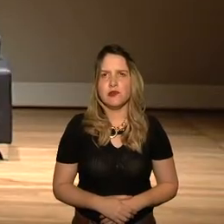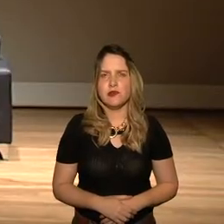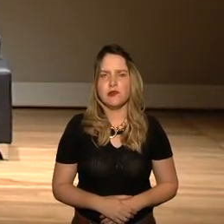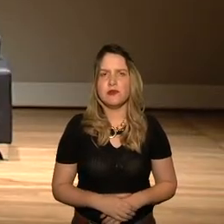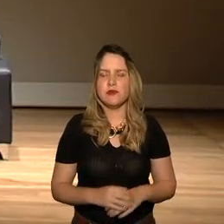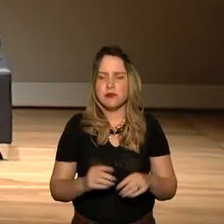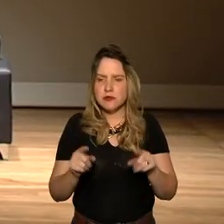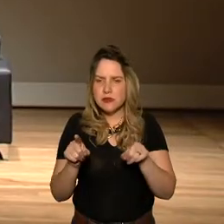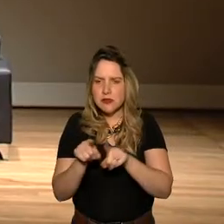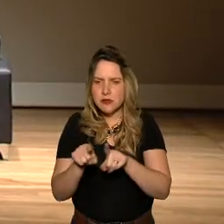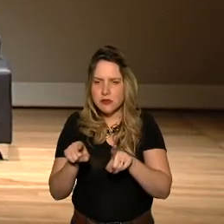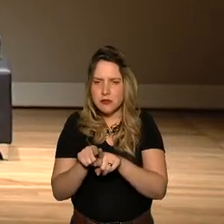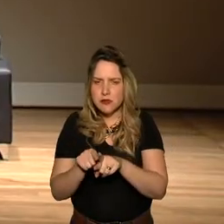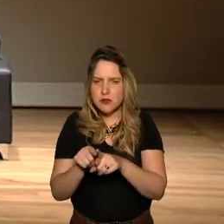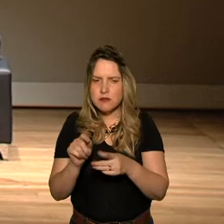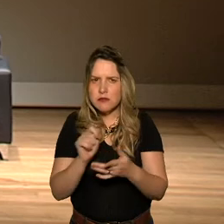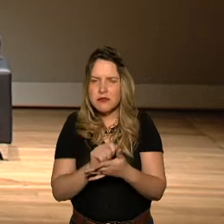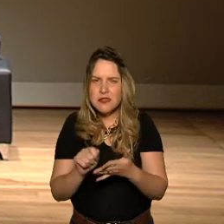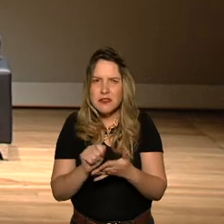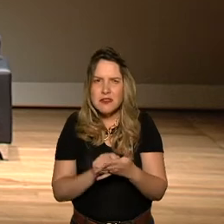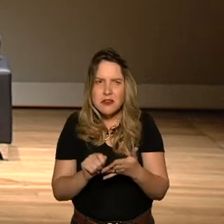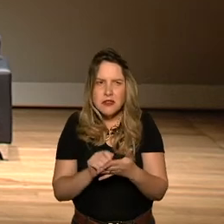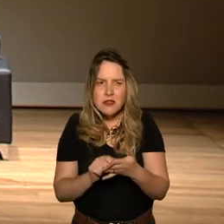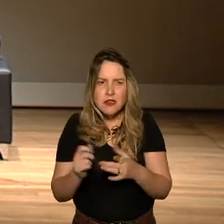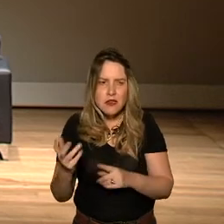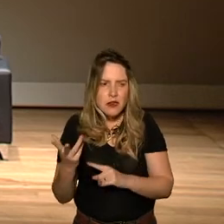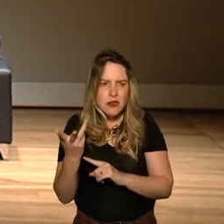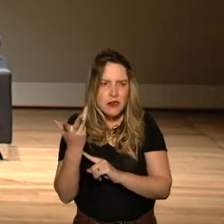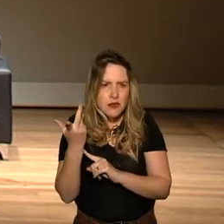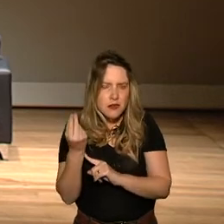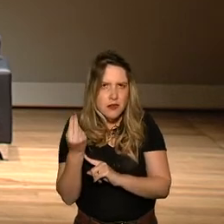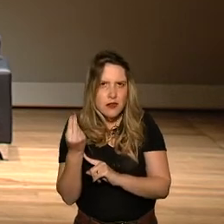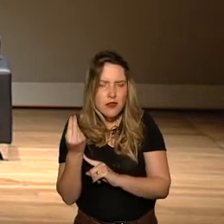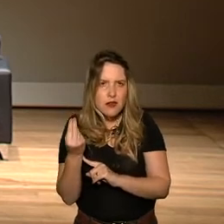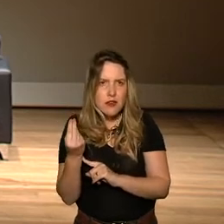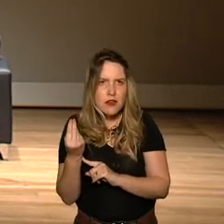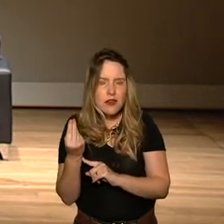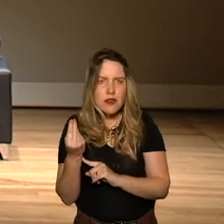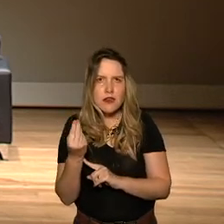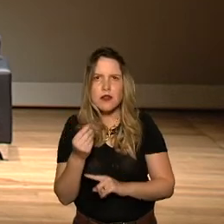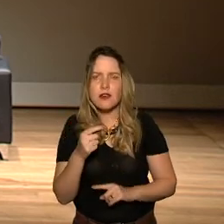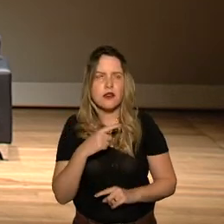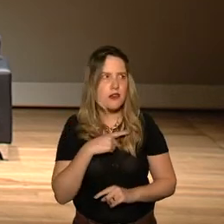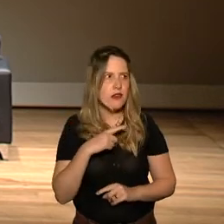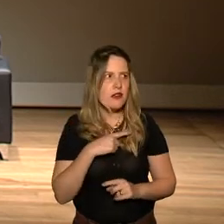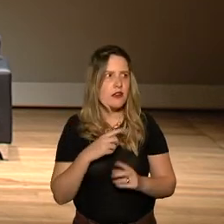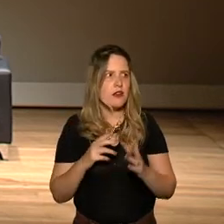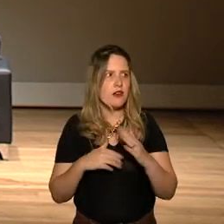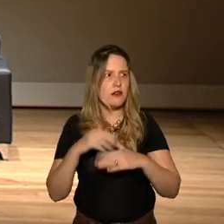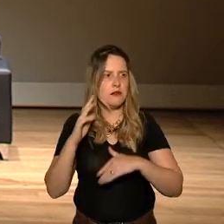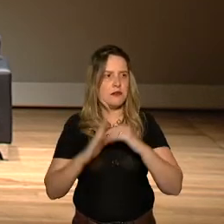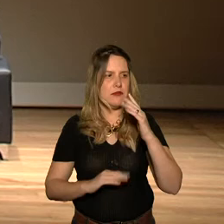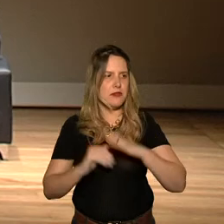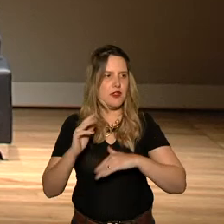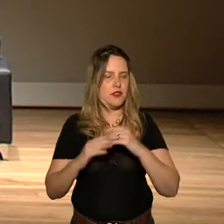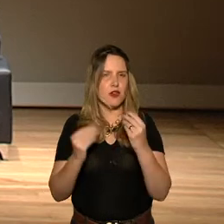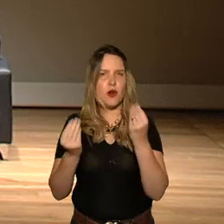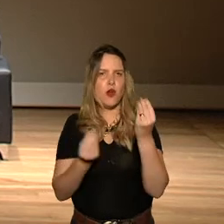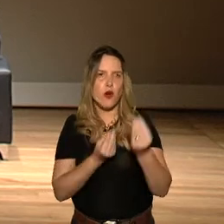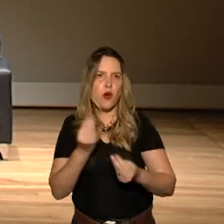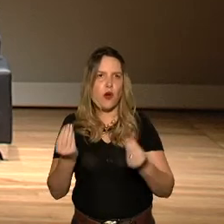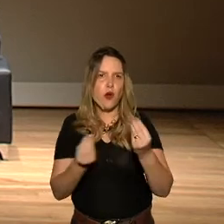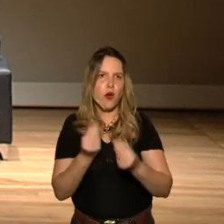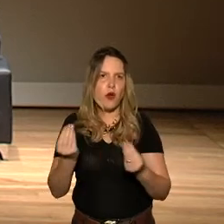estabelecer né buscarem para tentar romper com essa prática viu gente